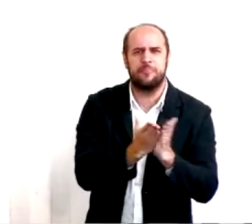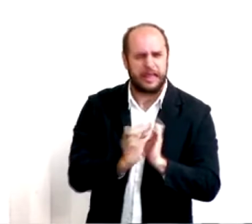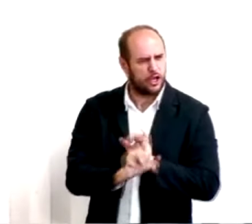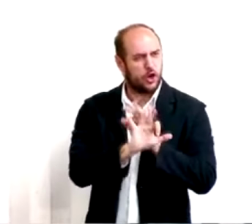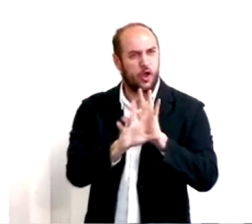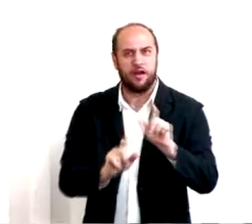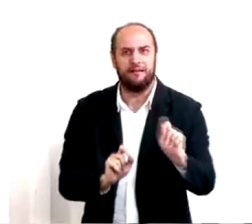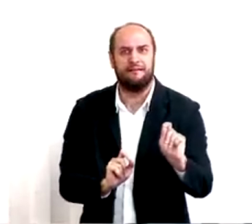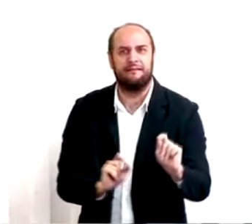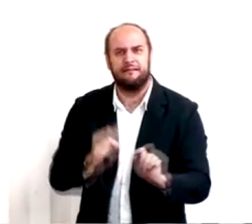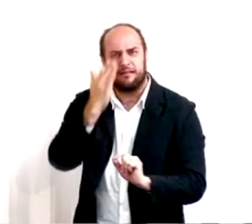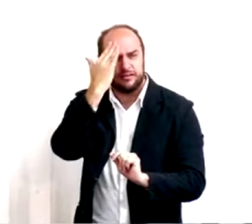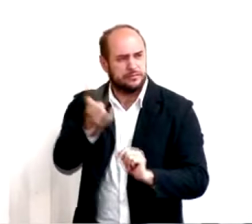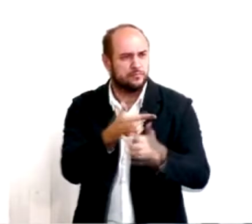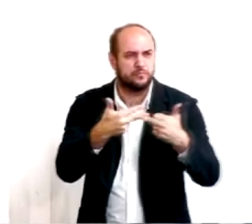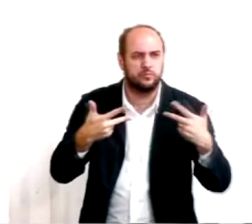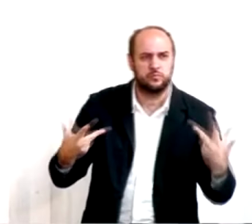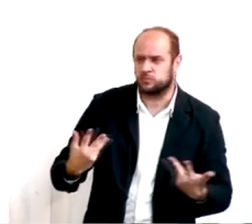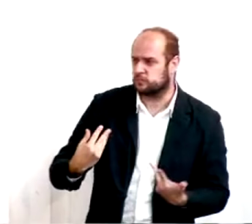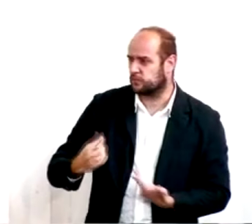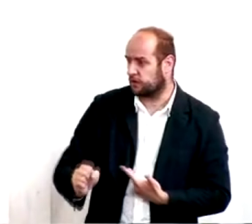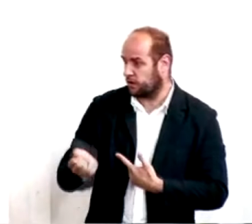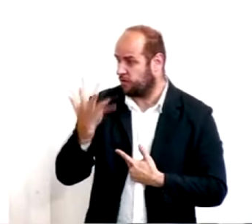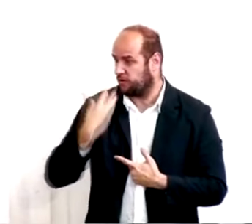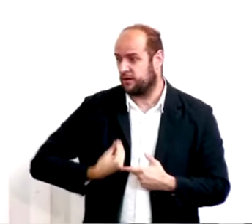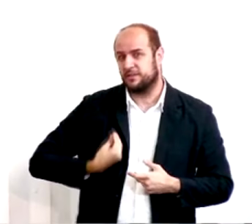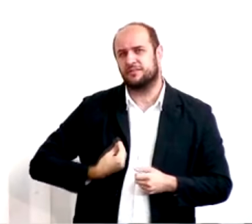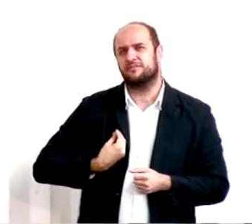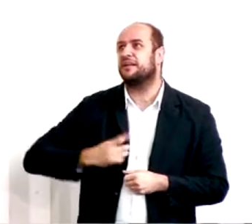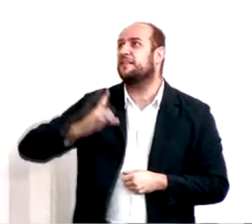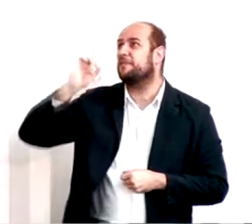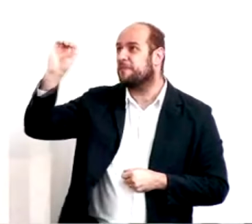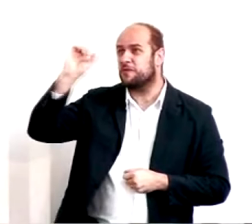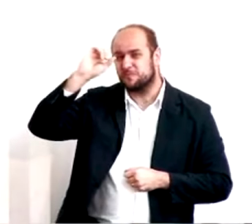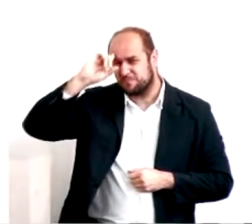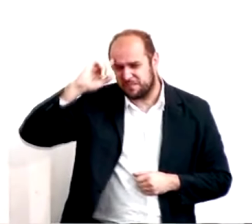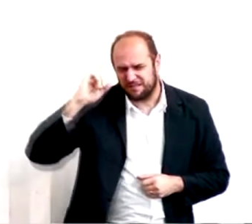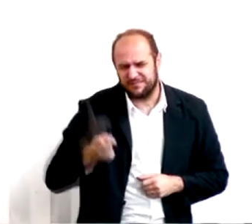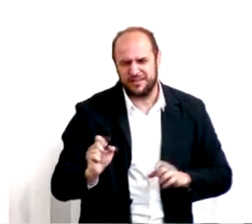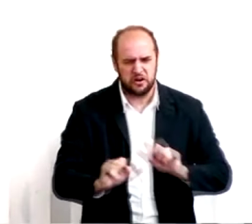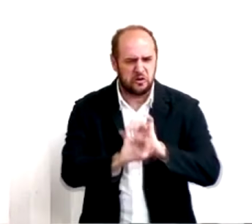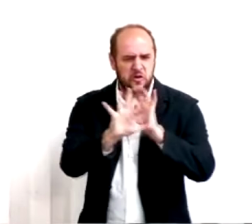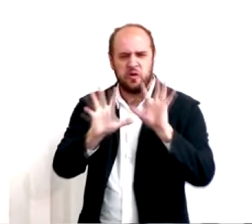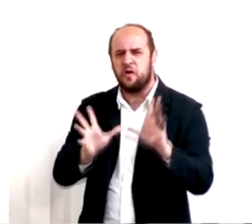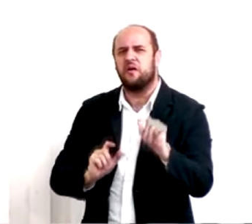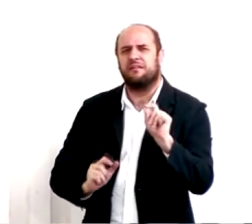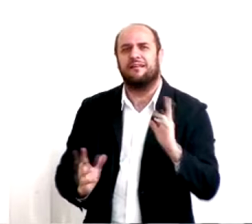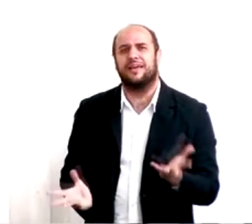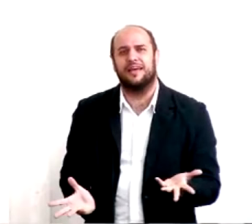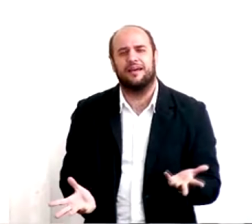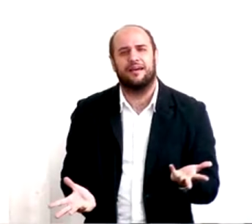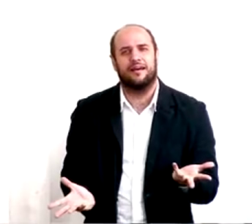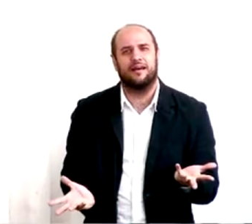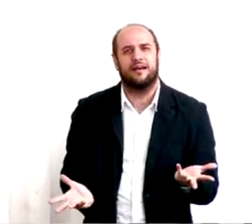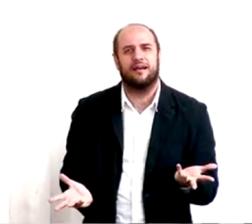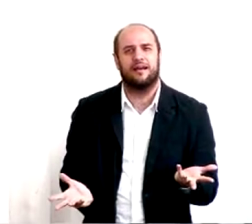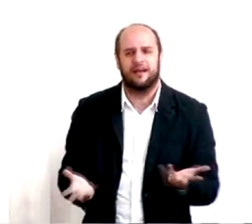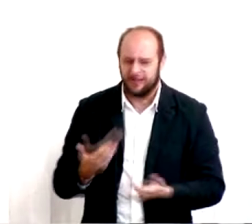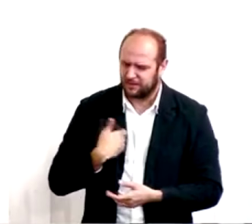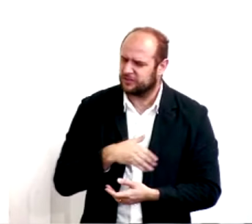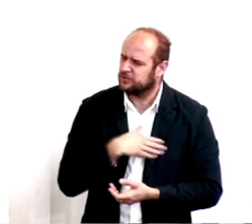essa de saber que as coisas que nos acontecem foi ele que providenciou que Glória é essa meus irmãos